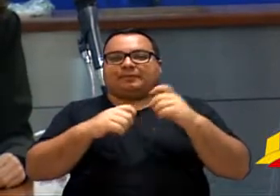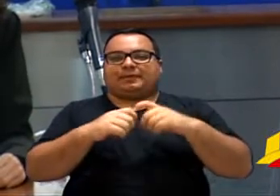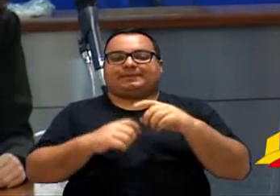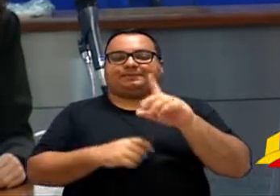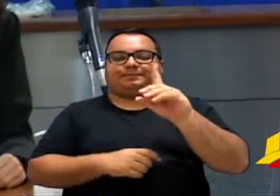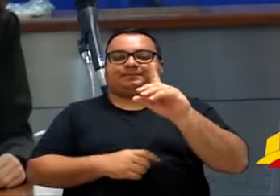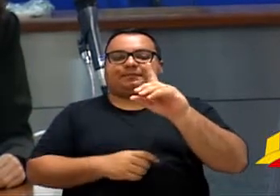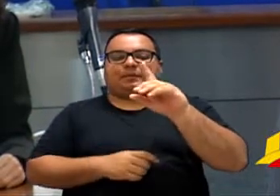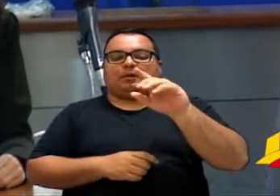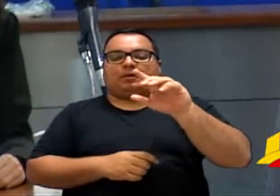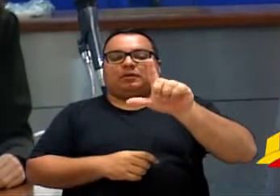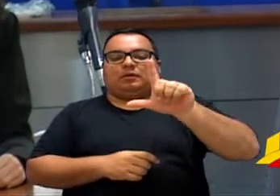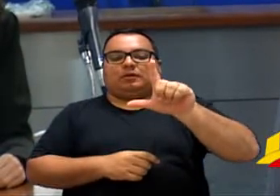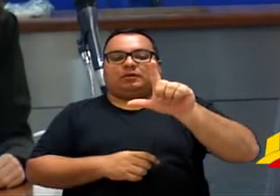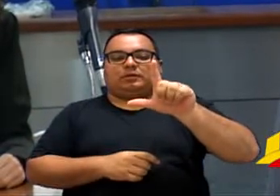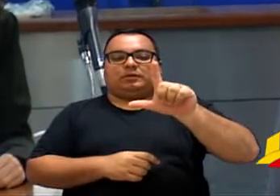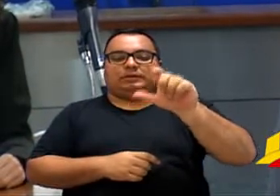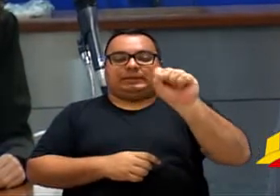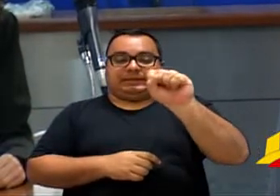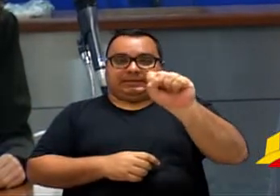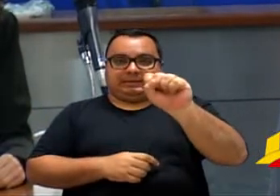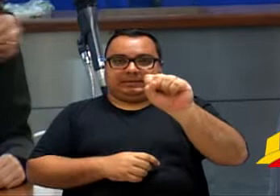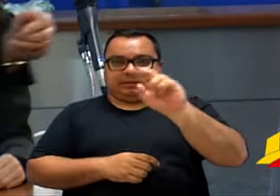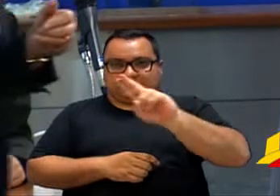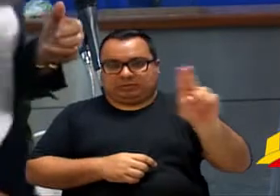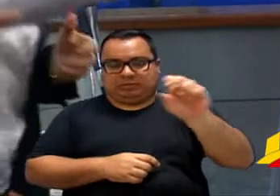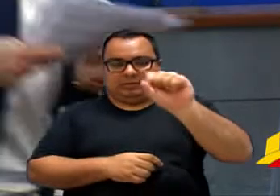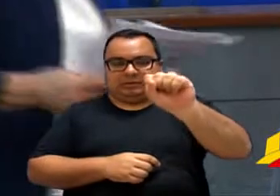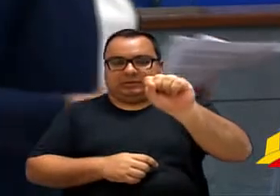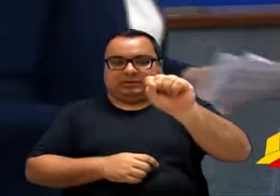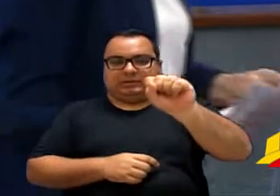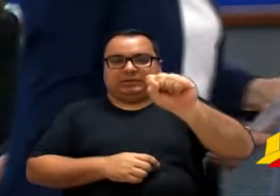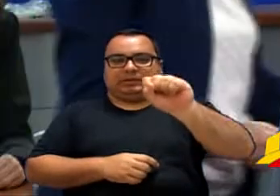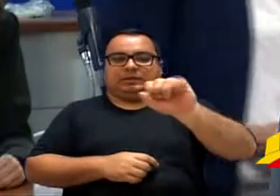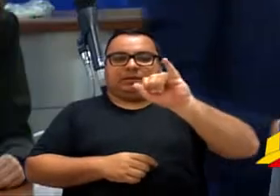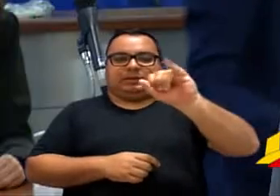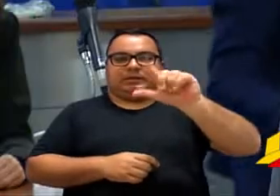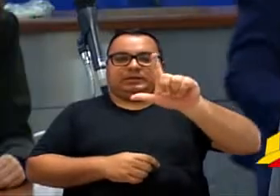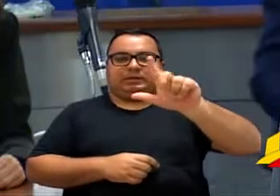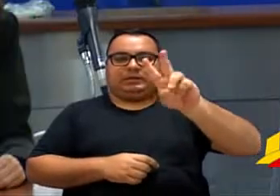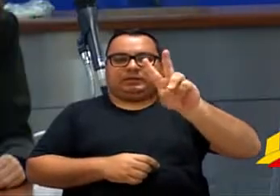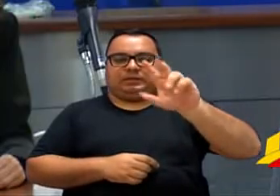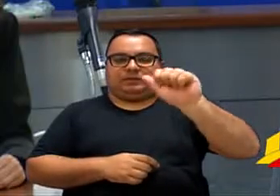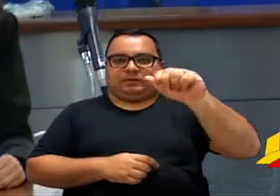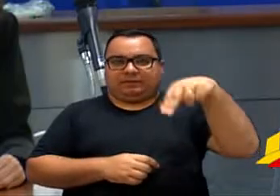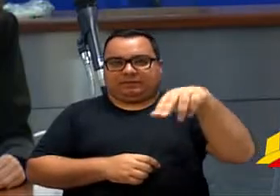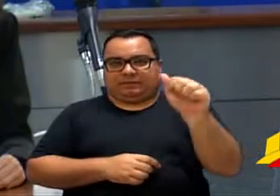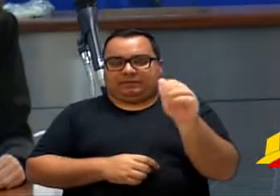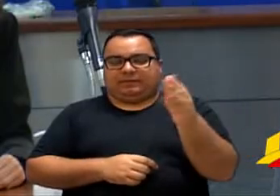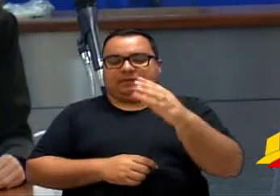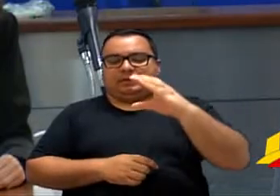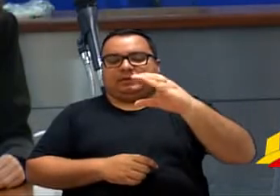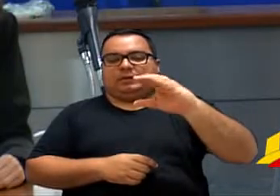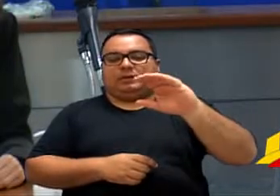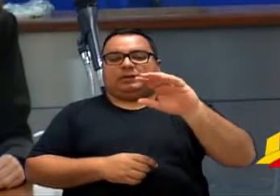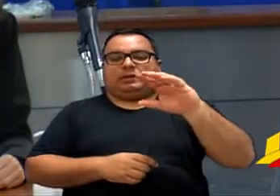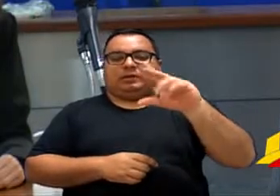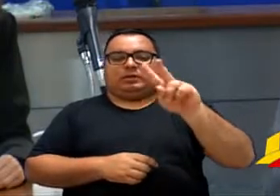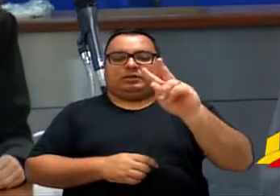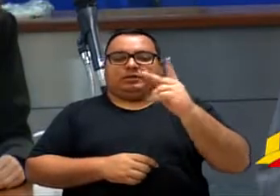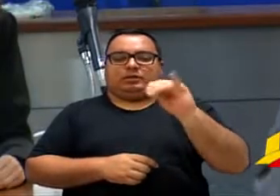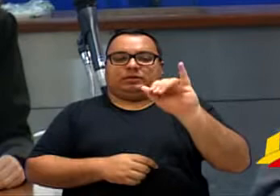muitas vezes fazendo coisas assim que é difícil então eu sei que ela deve ter dificuldade